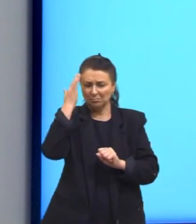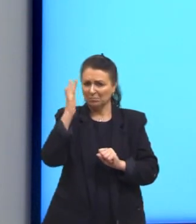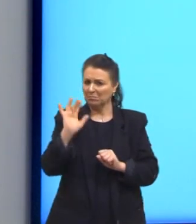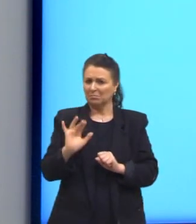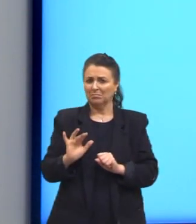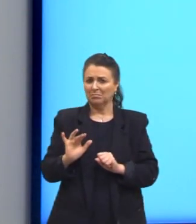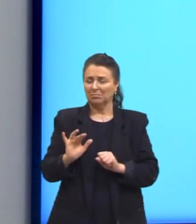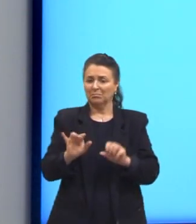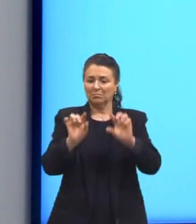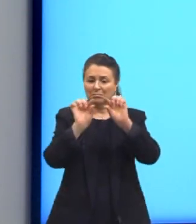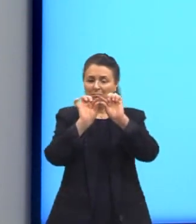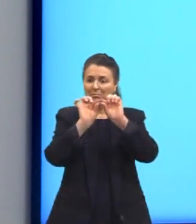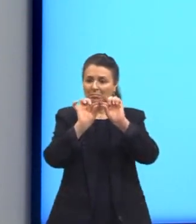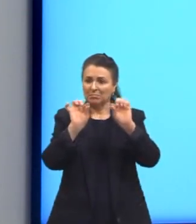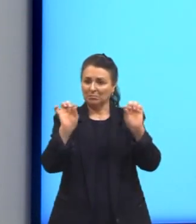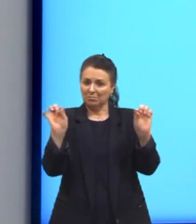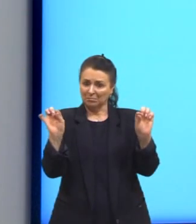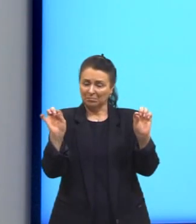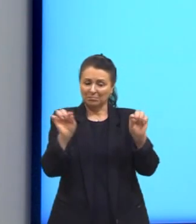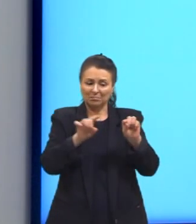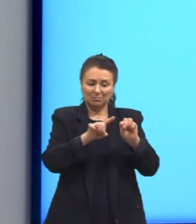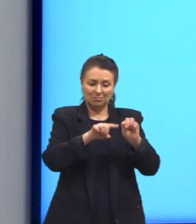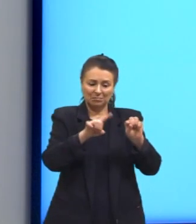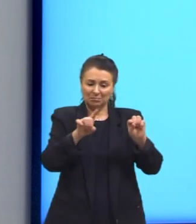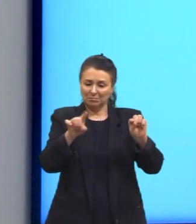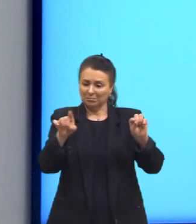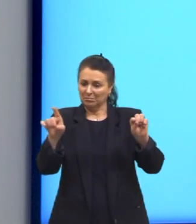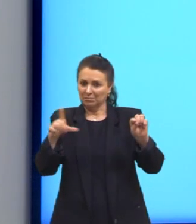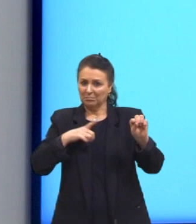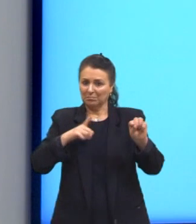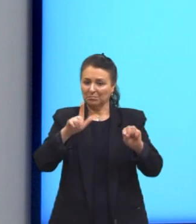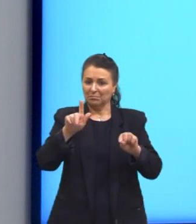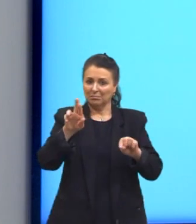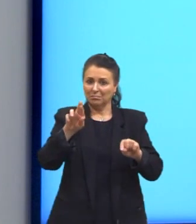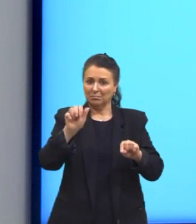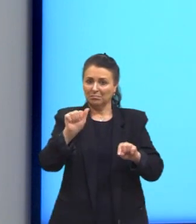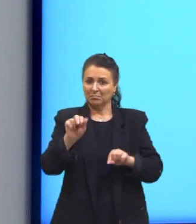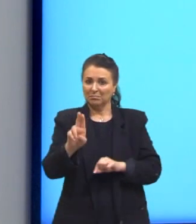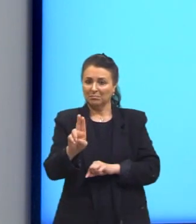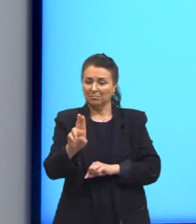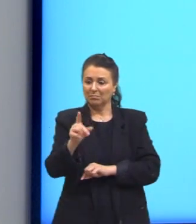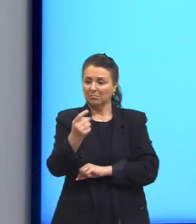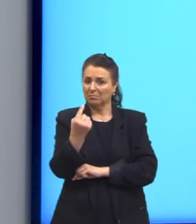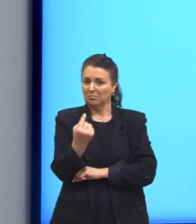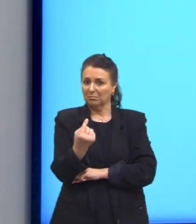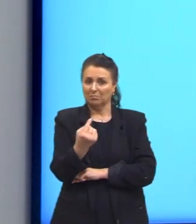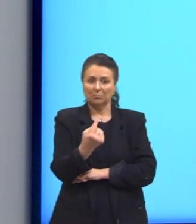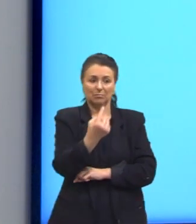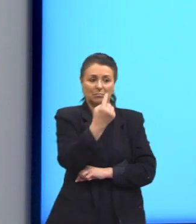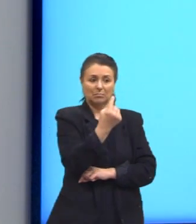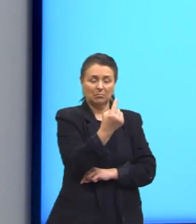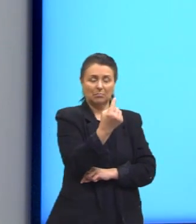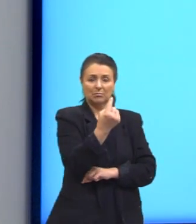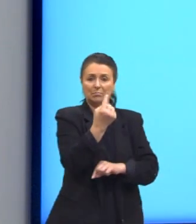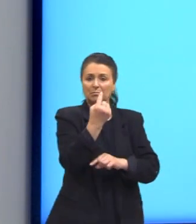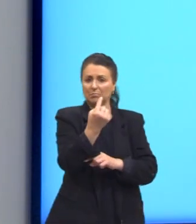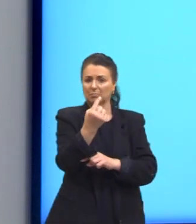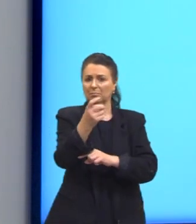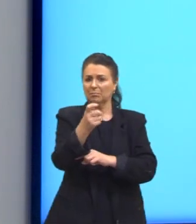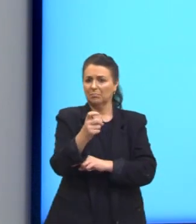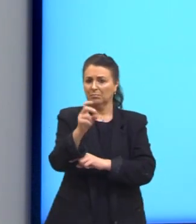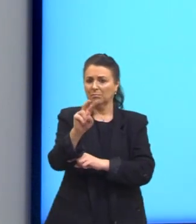ser linear, né, as variáveis possuem, então, grau 1. Então, não poderia ter um x ao quadrado, um xy,